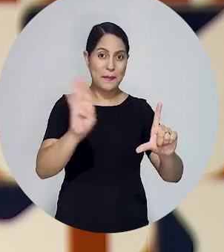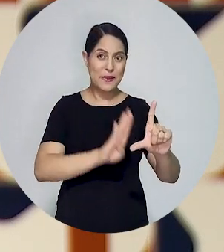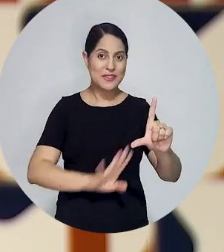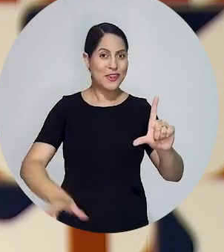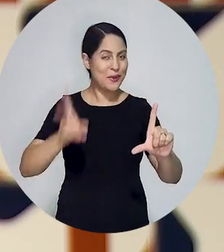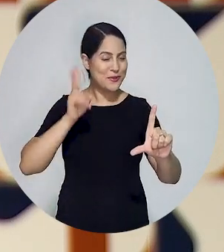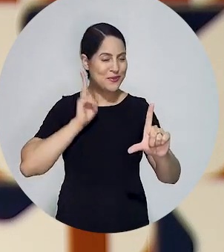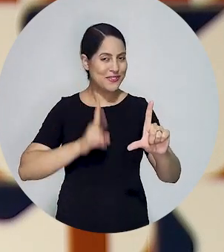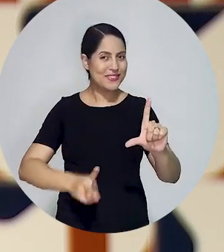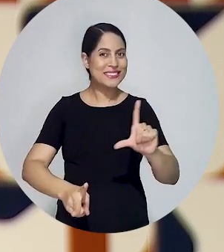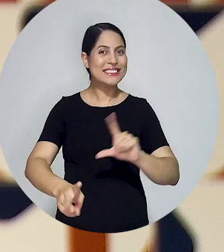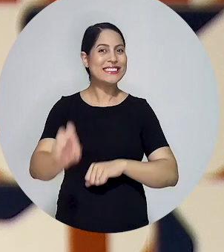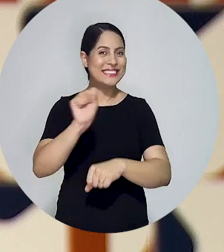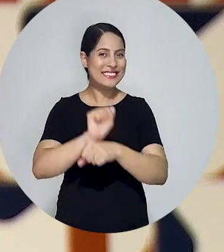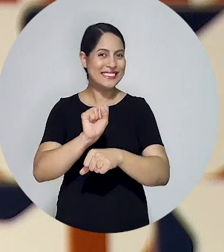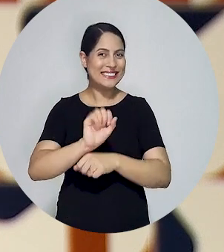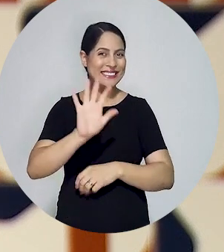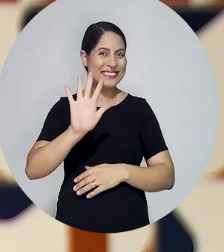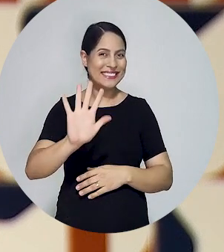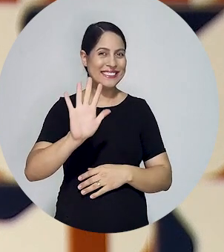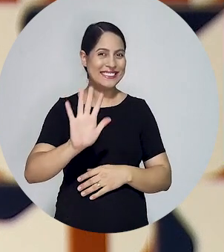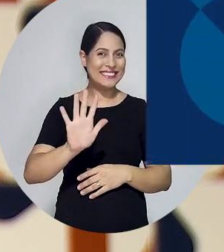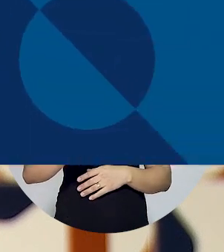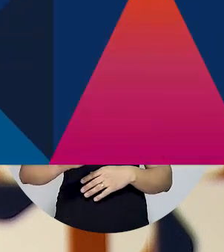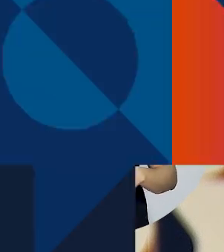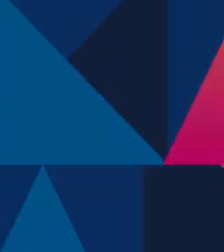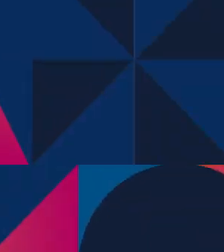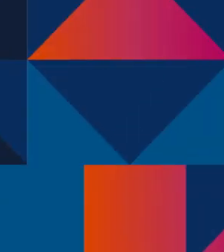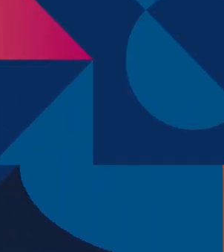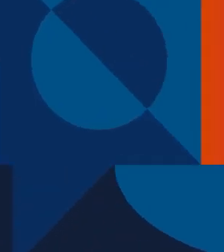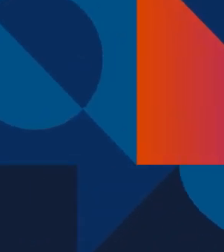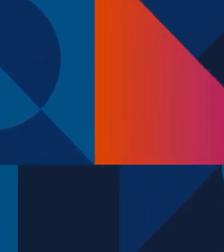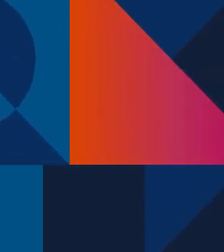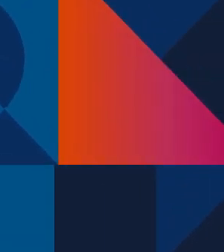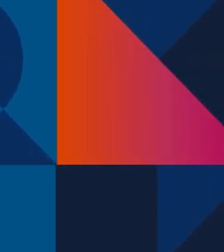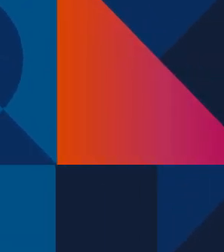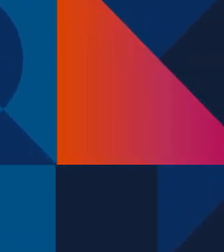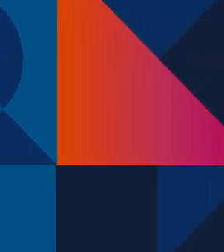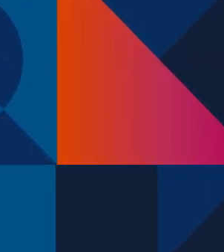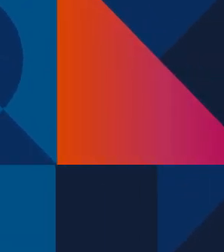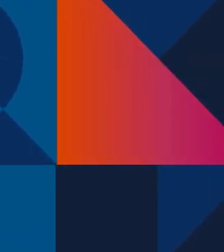na sequência com mais OAB Nacional. Não saia daí!